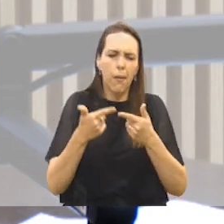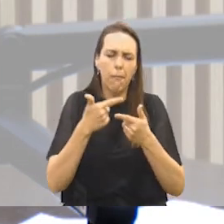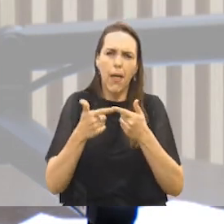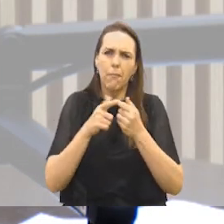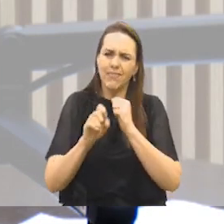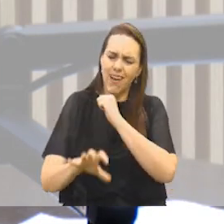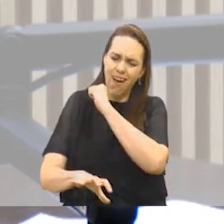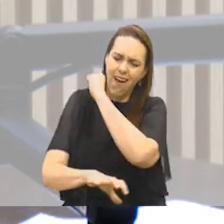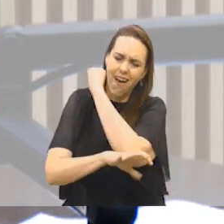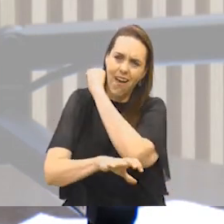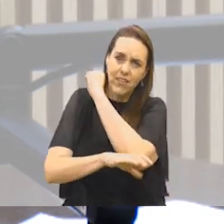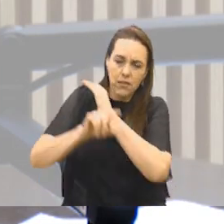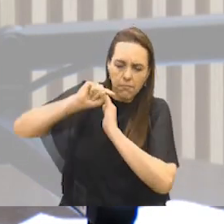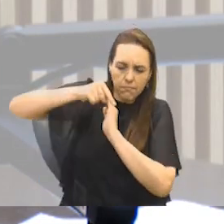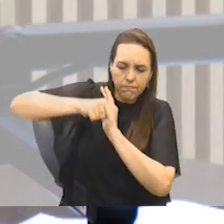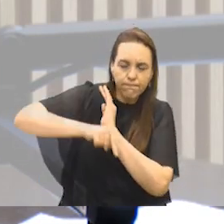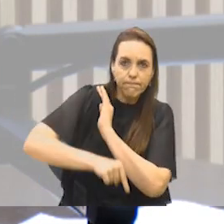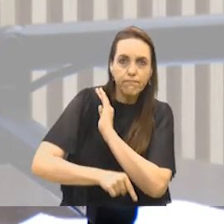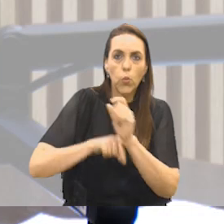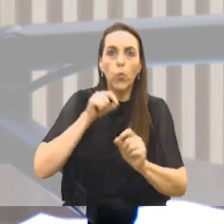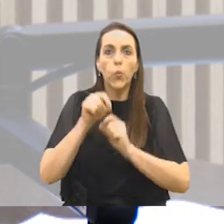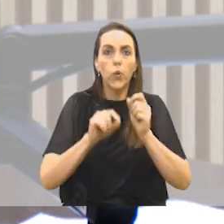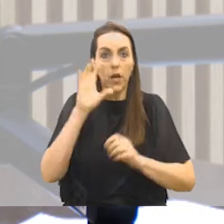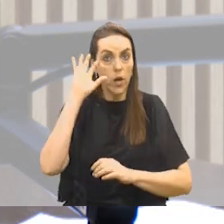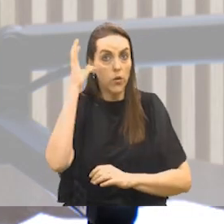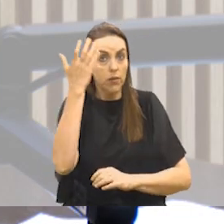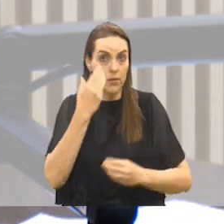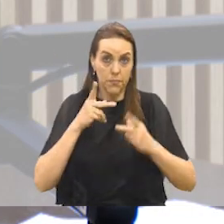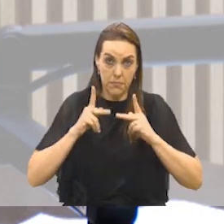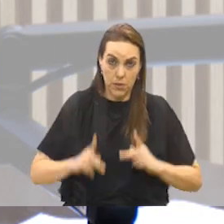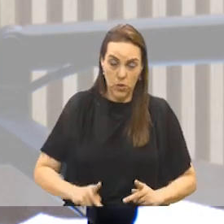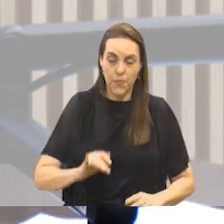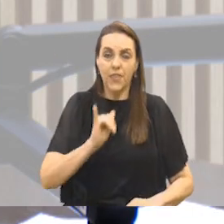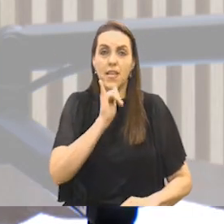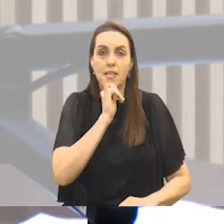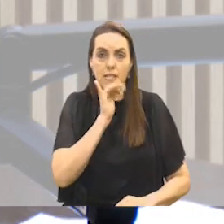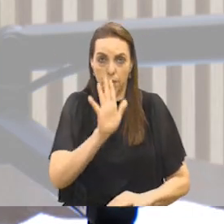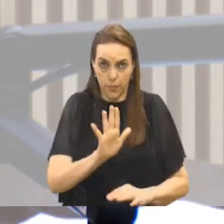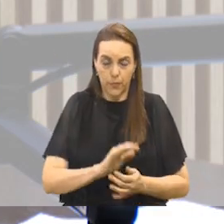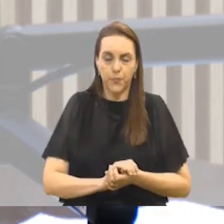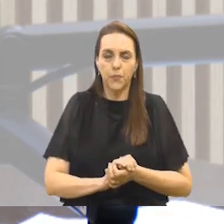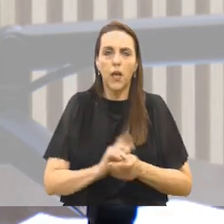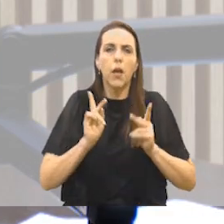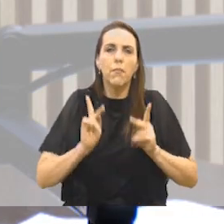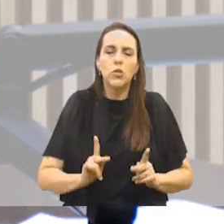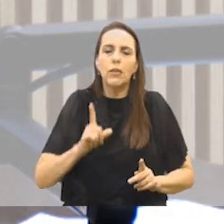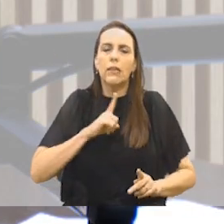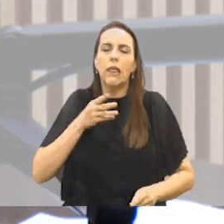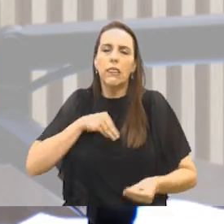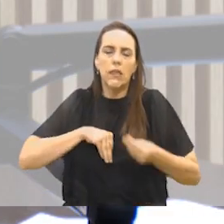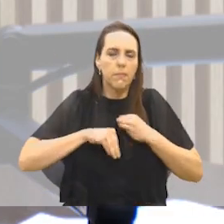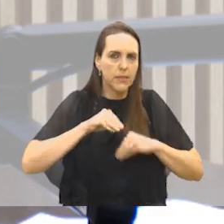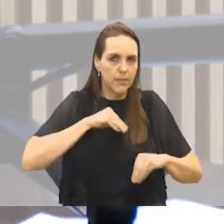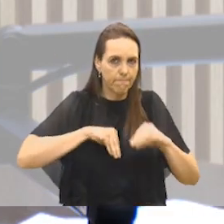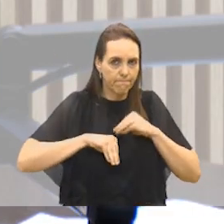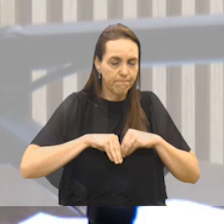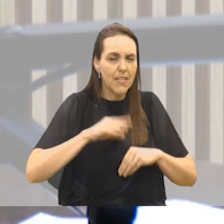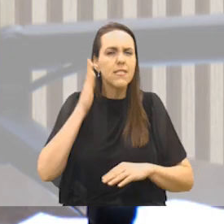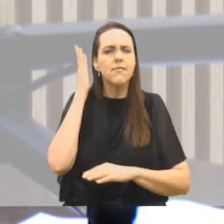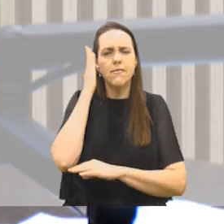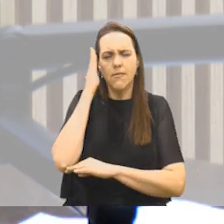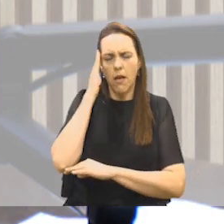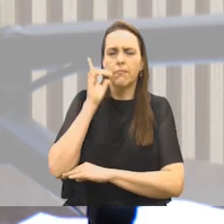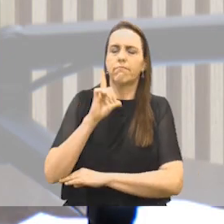encontrar a causa raiz do que está acontecendo com a pessoa. Então, por exemplo, uma pessoa com